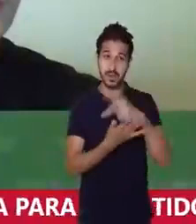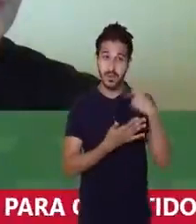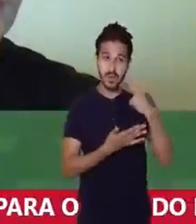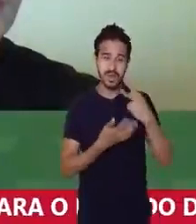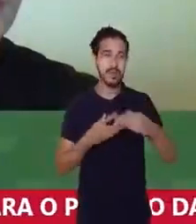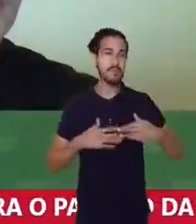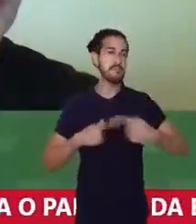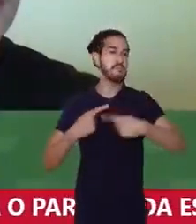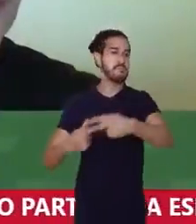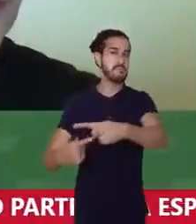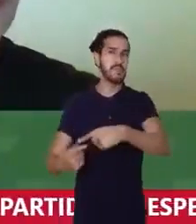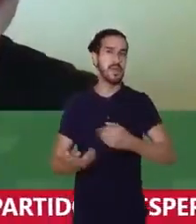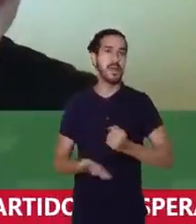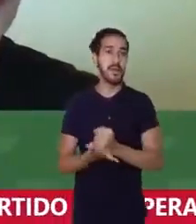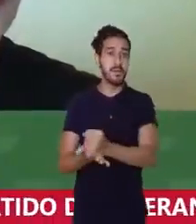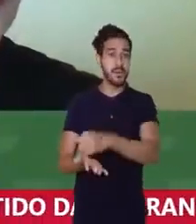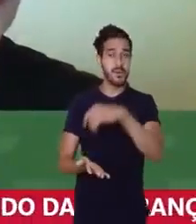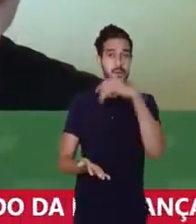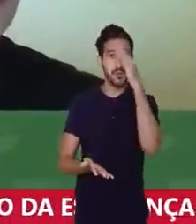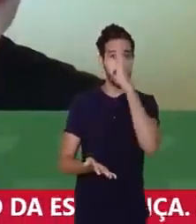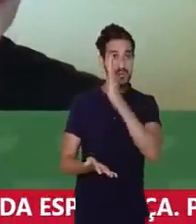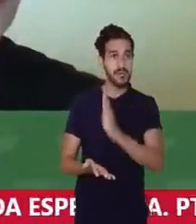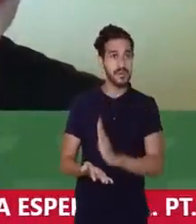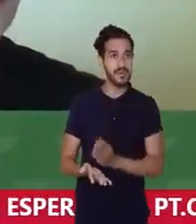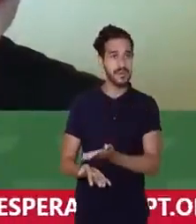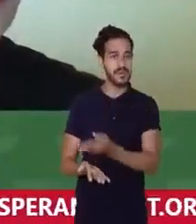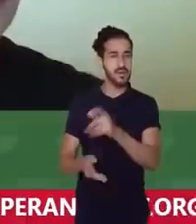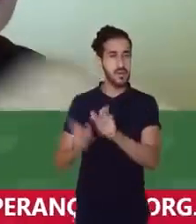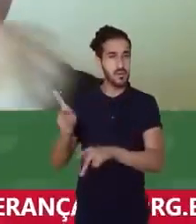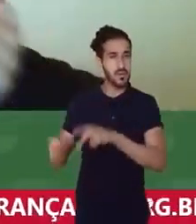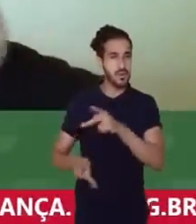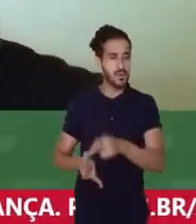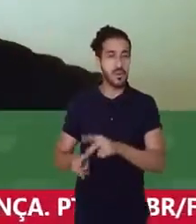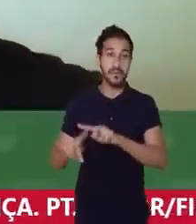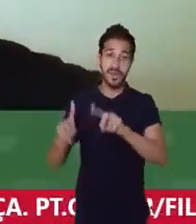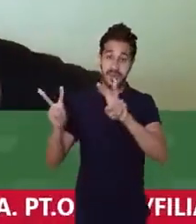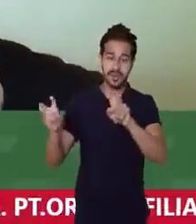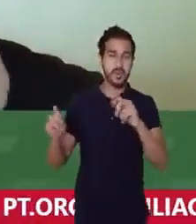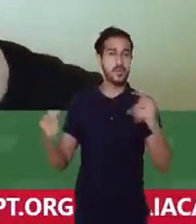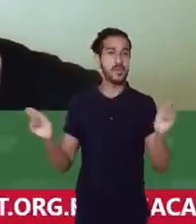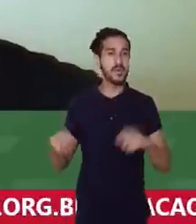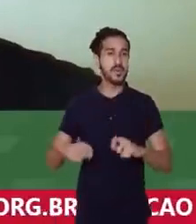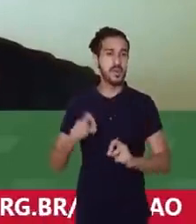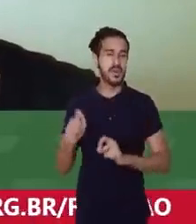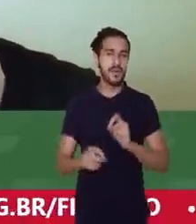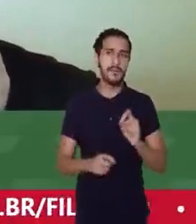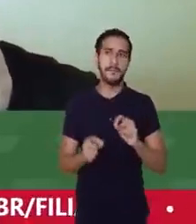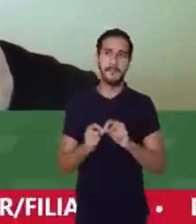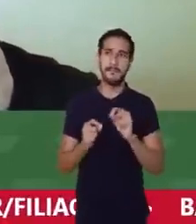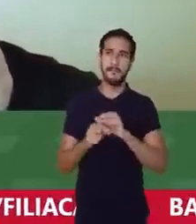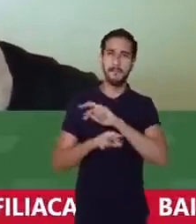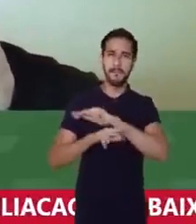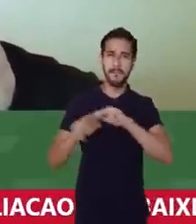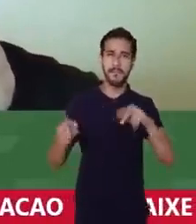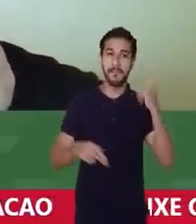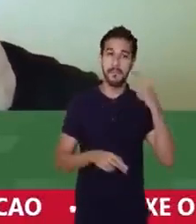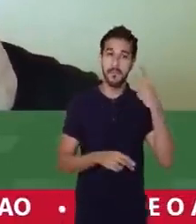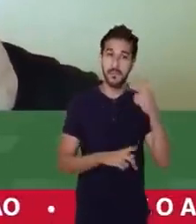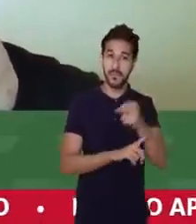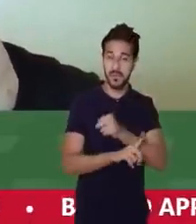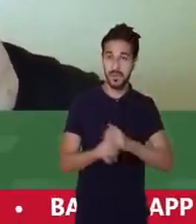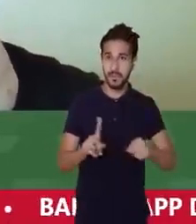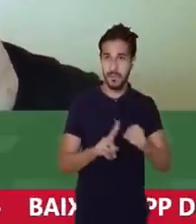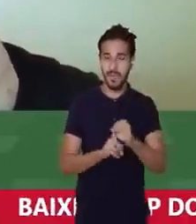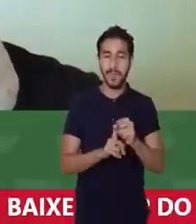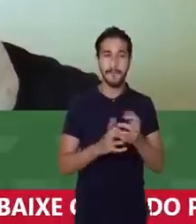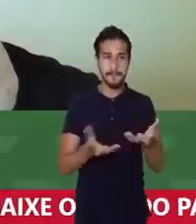era deixá-las a serviço da população brasileira. E com isso foi possível fazer muitas políticas